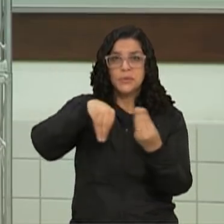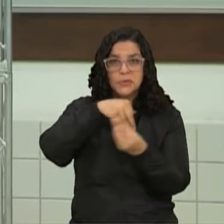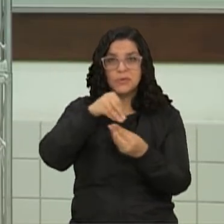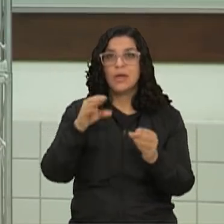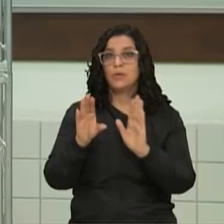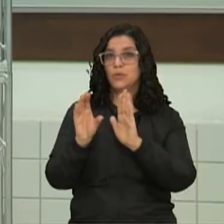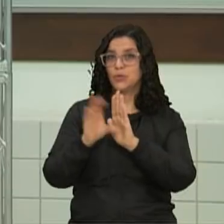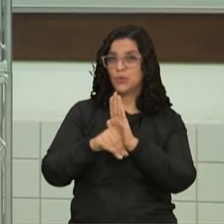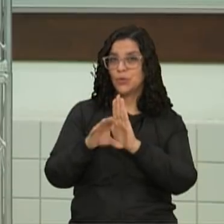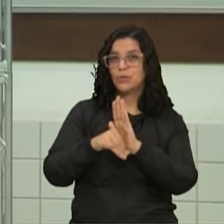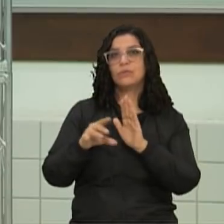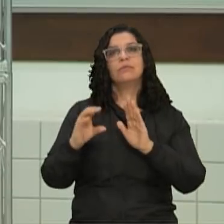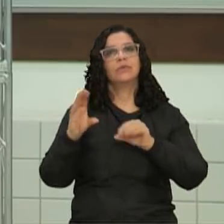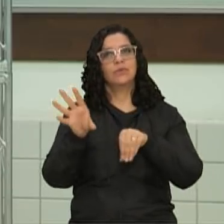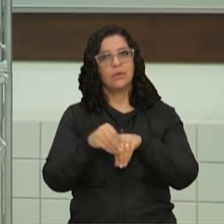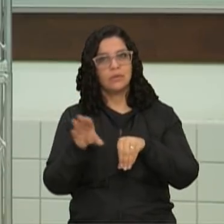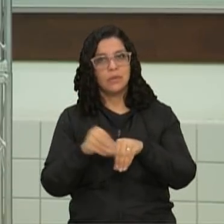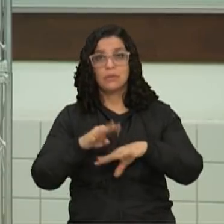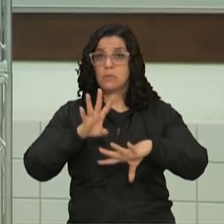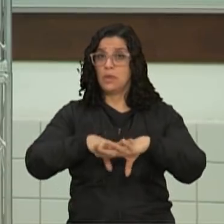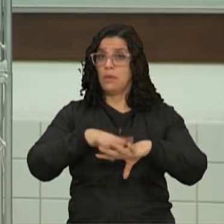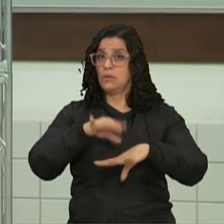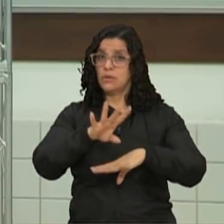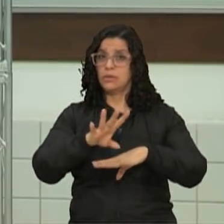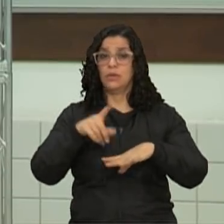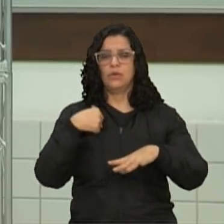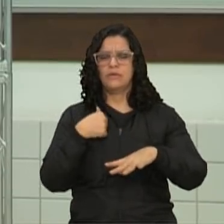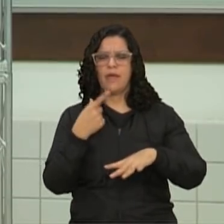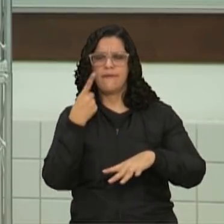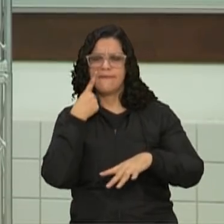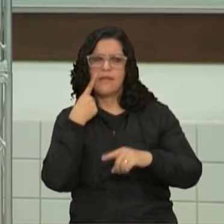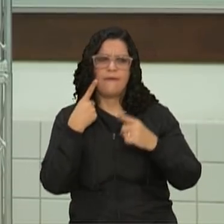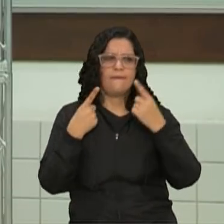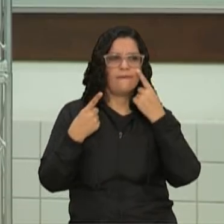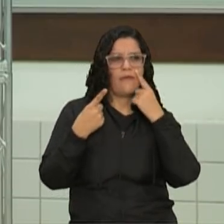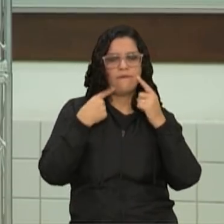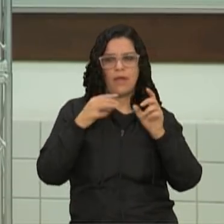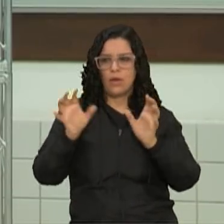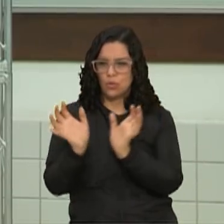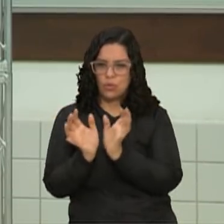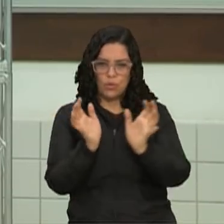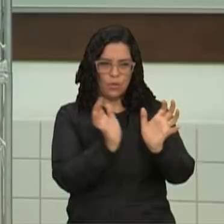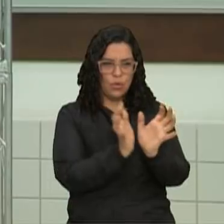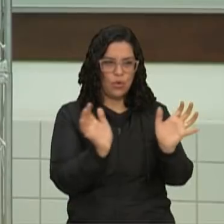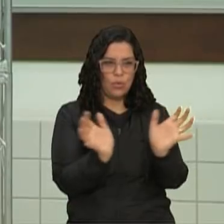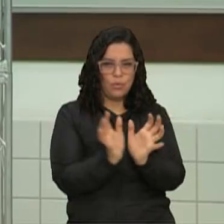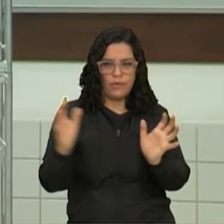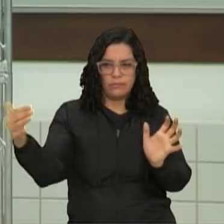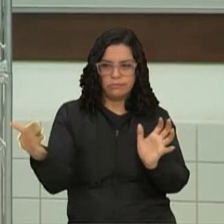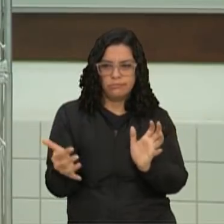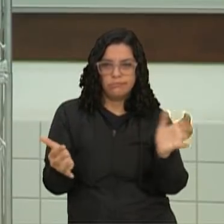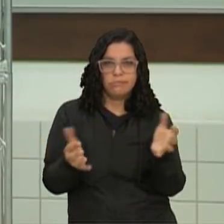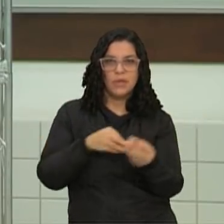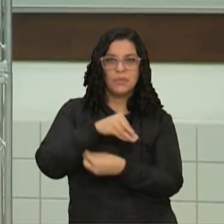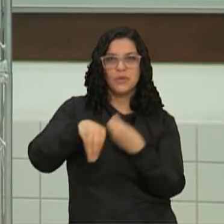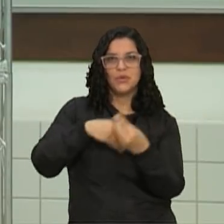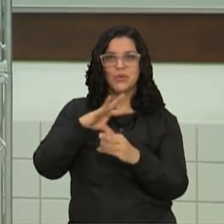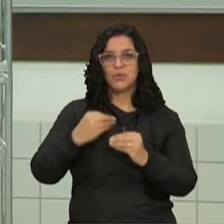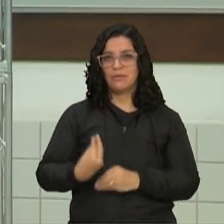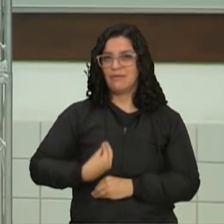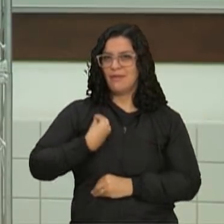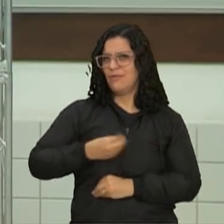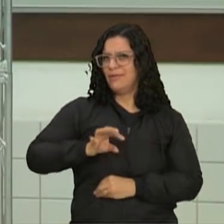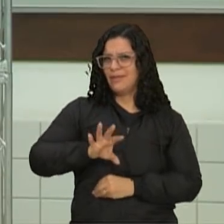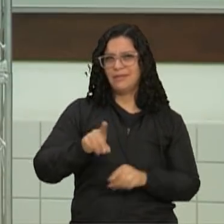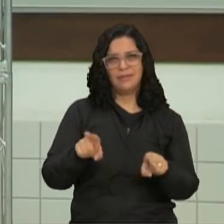os conhecimentos, né? Matemática é exatamente isso, a gente vai vendo cada parte separadamente e depois juntamos. Na nossa vida